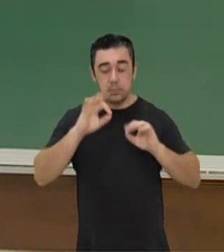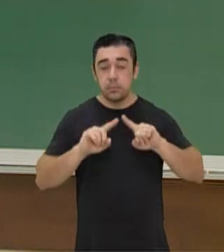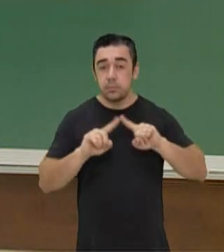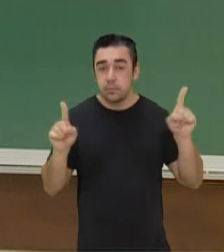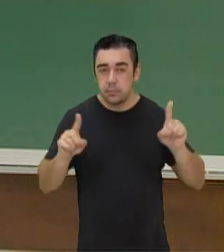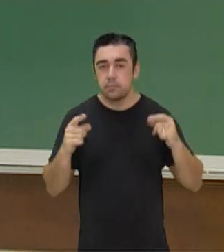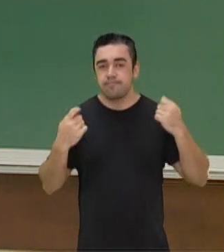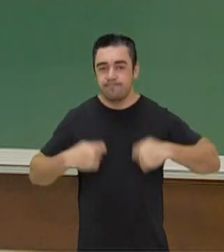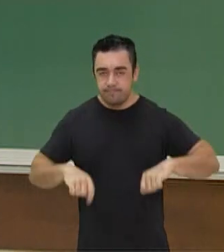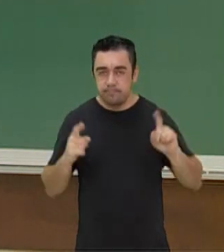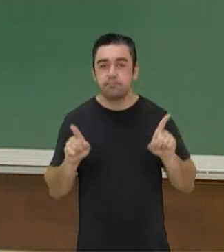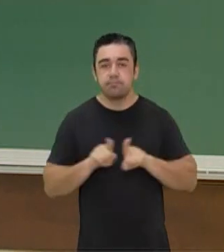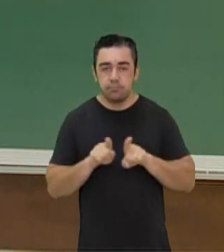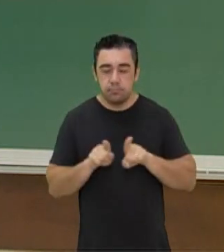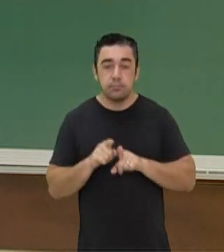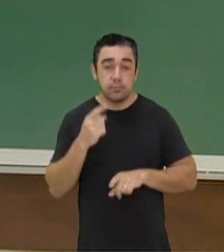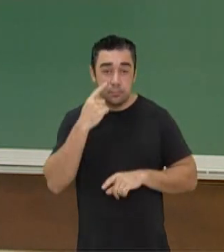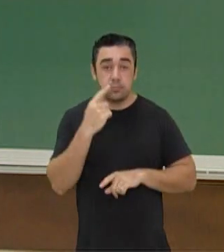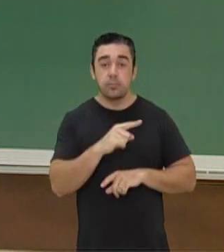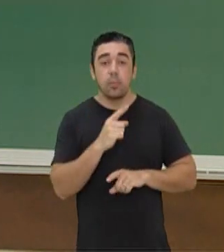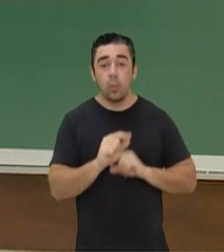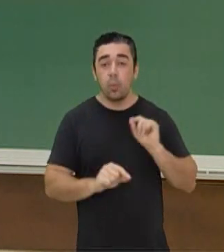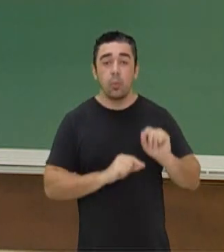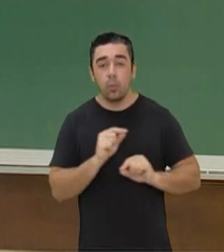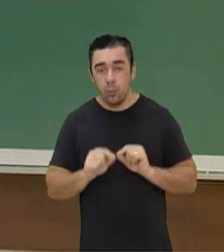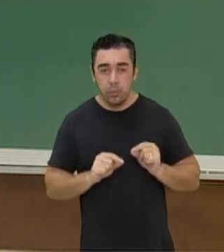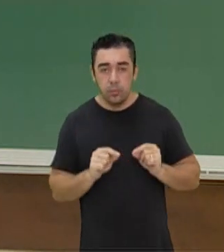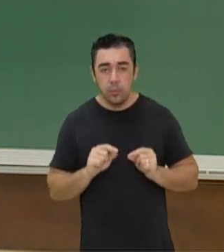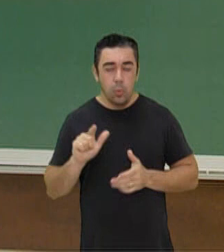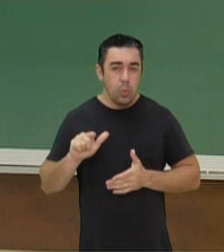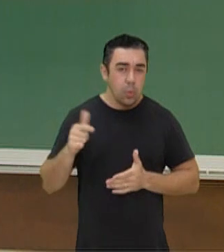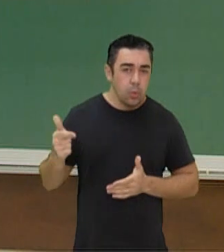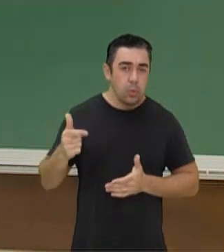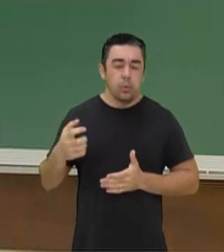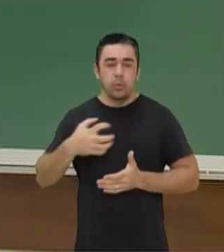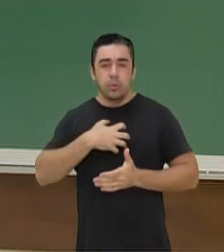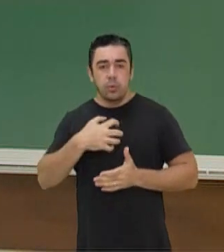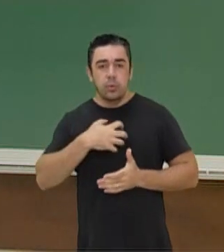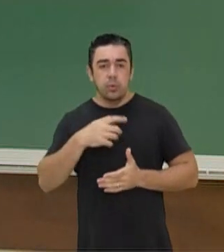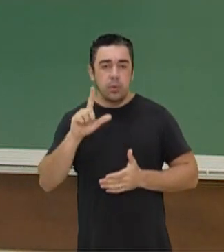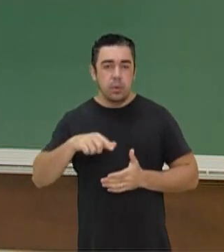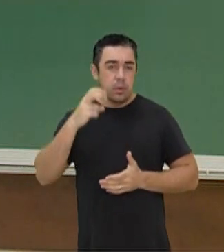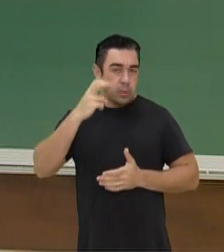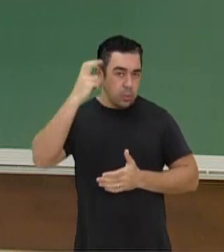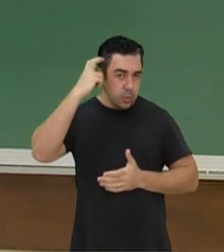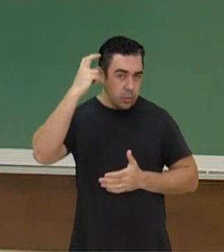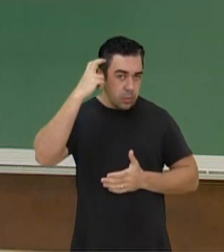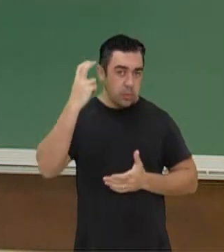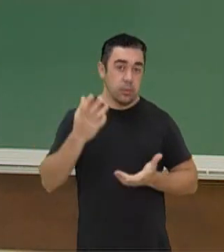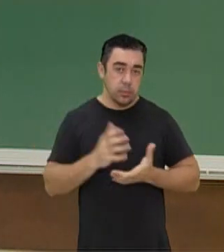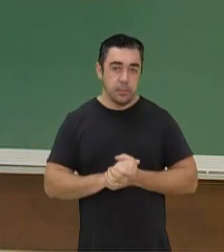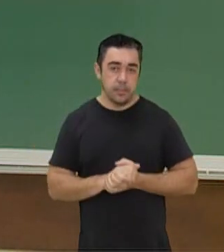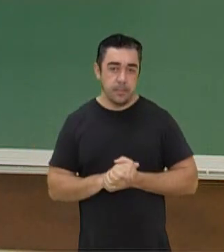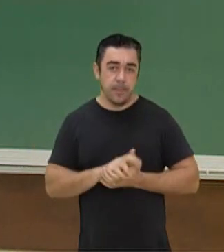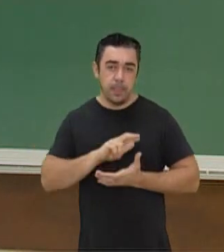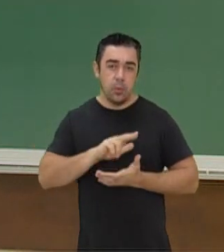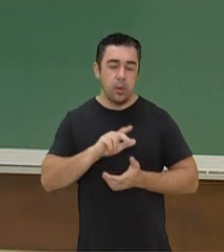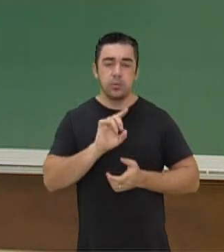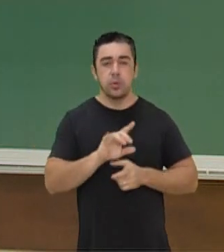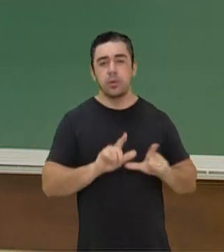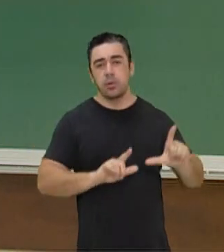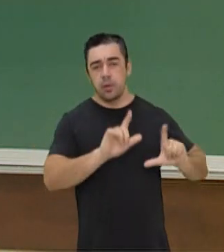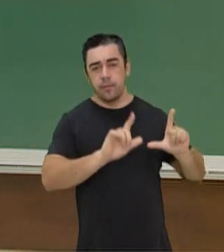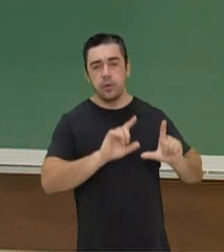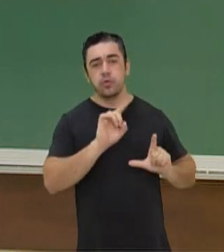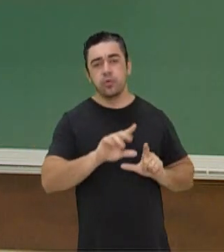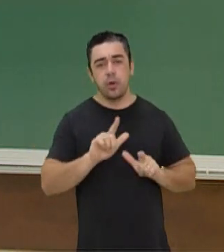Mas é preciso verificar outras formas ali de cultura, né? Então, não só a TV, não só